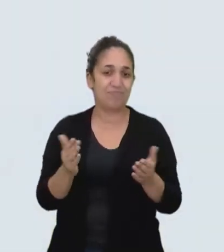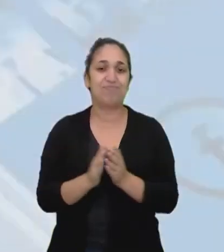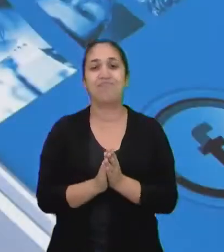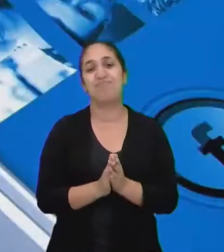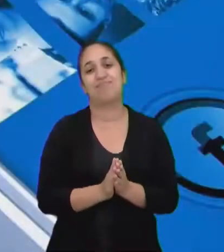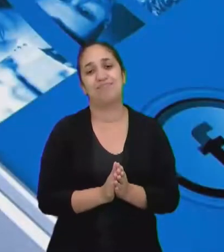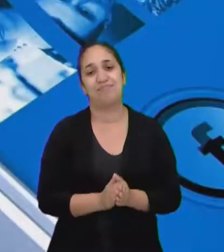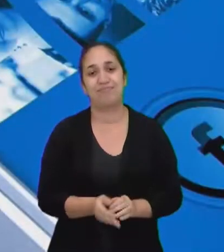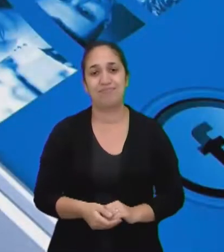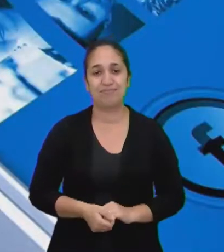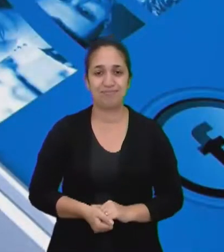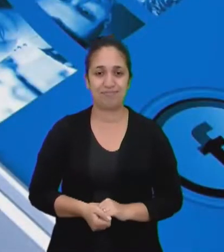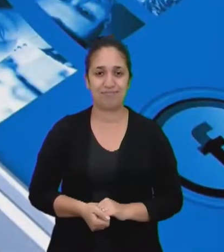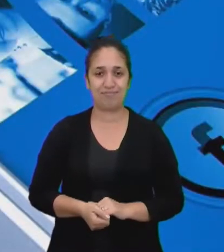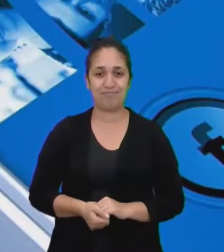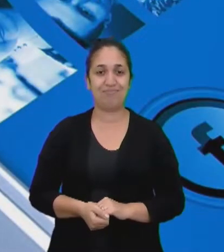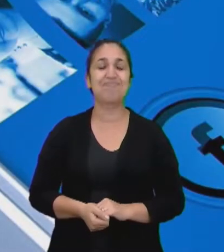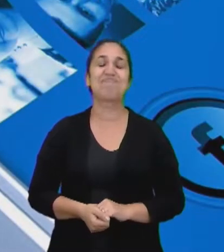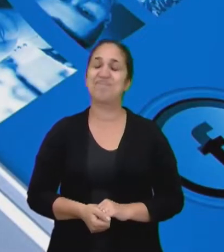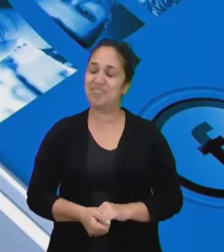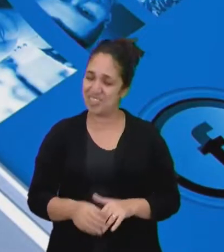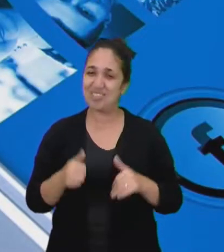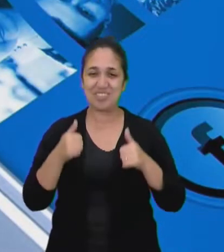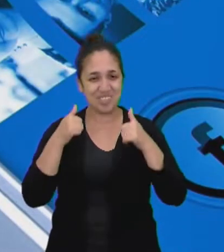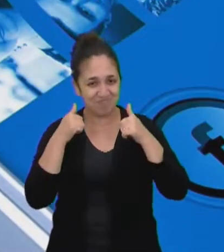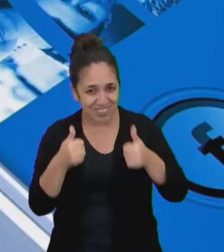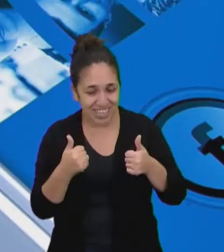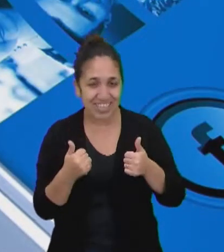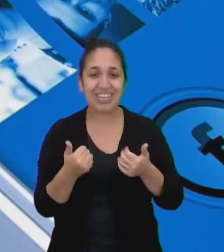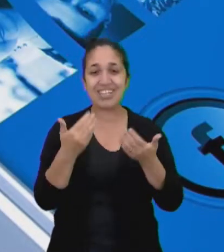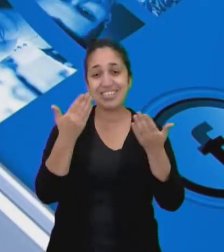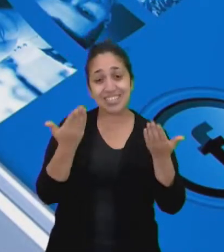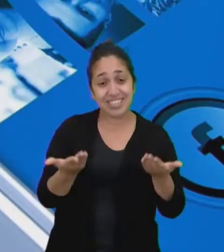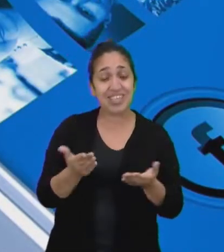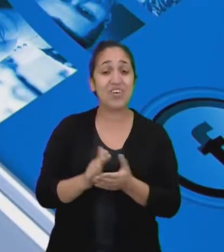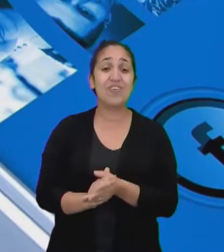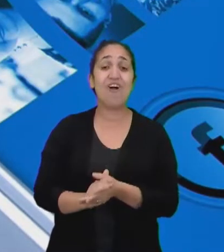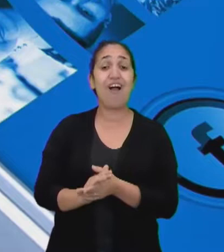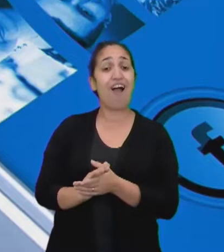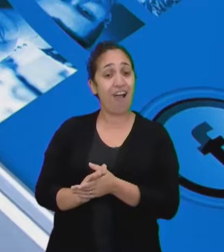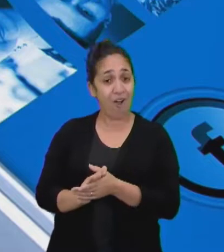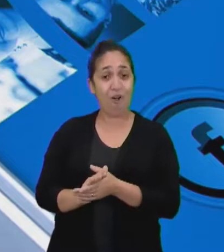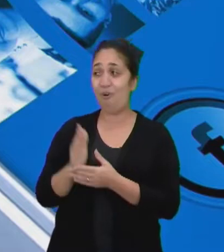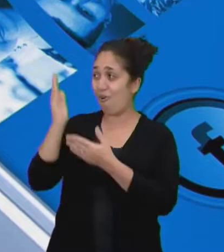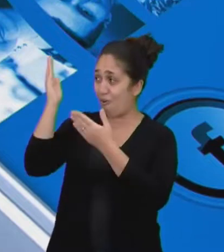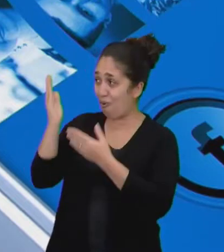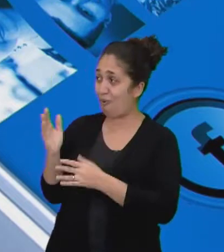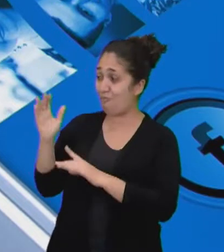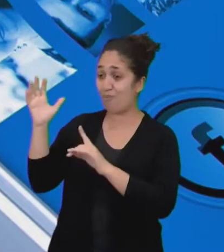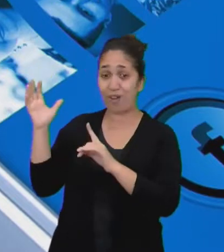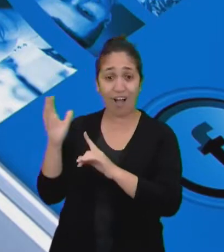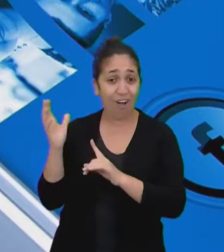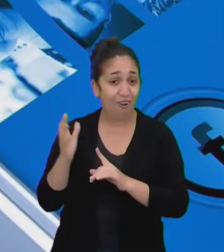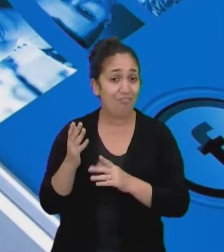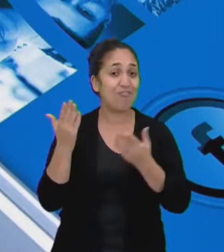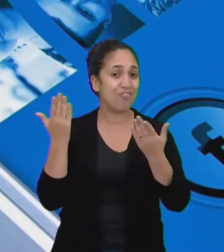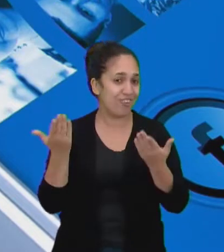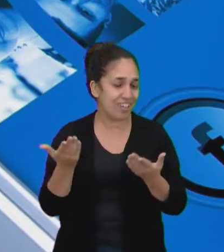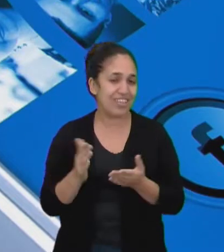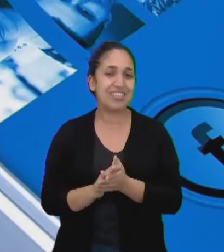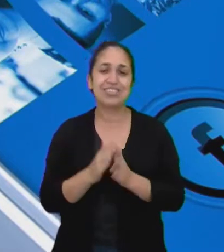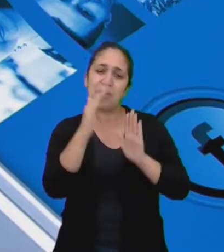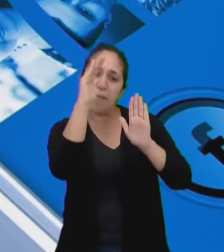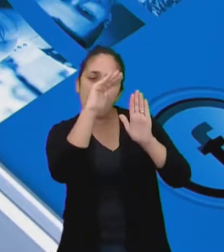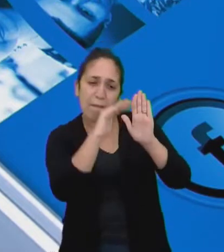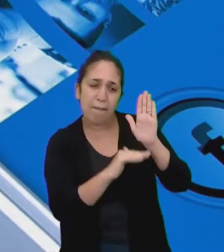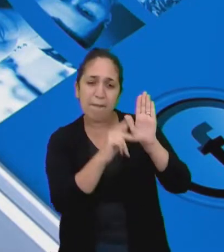conteúdo. Muito bem, turma. Então, nós tivemos aí mais uma influencer trazendo um pouco sobre o seu projeto